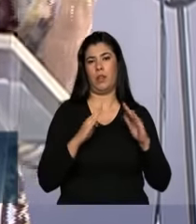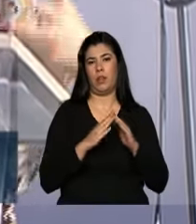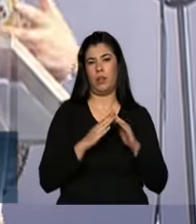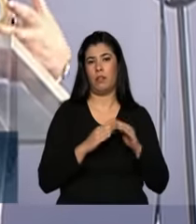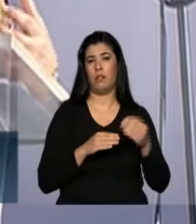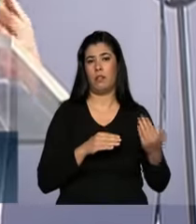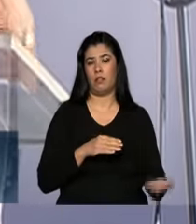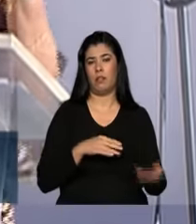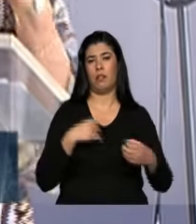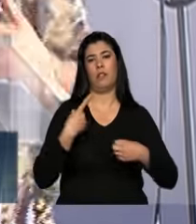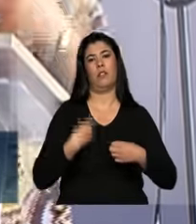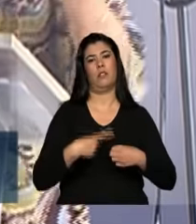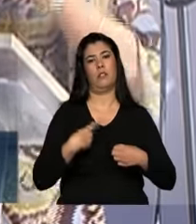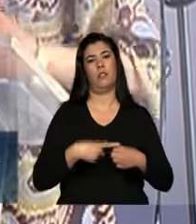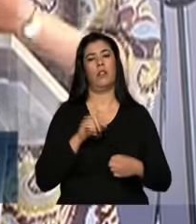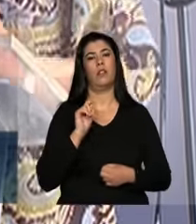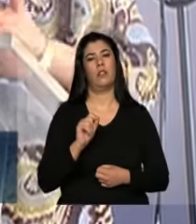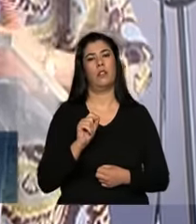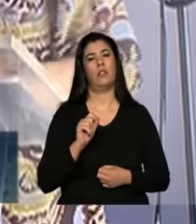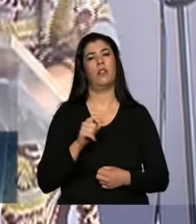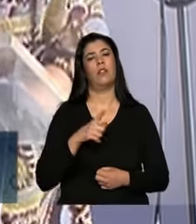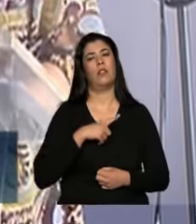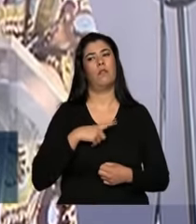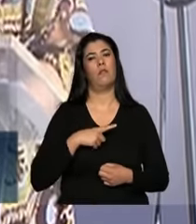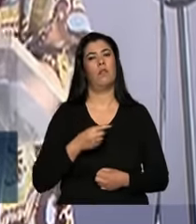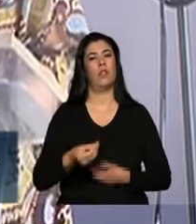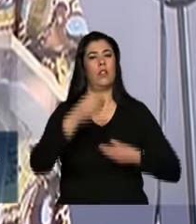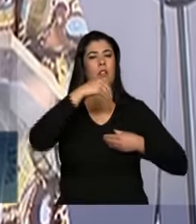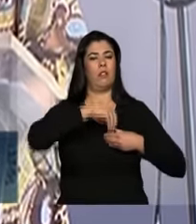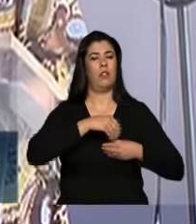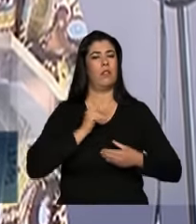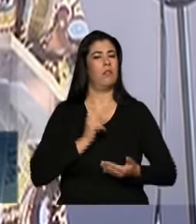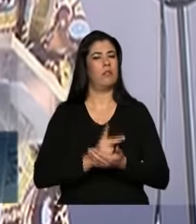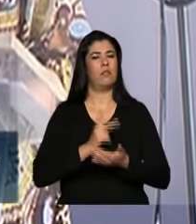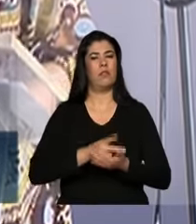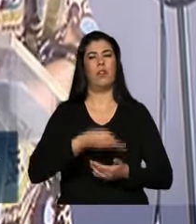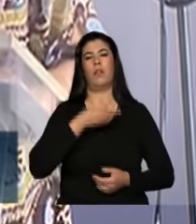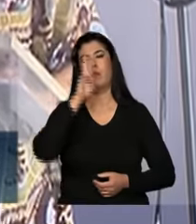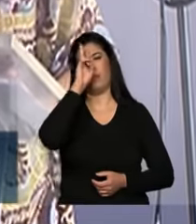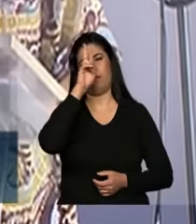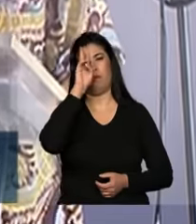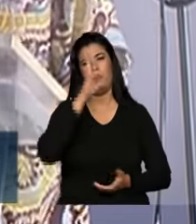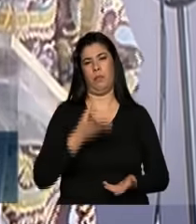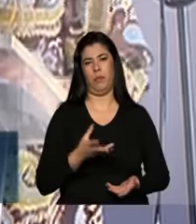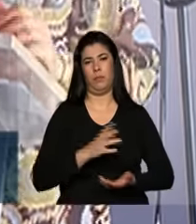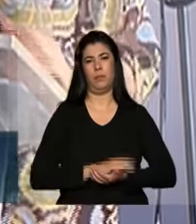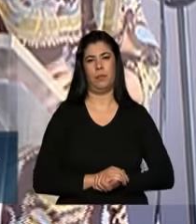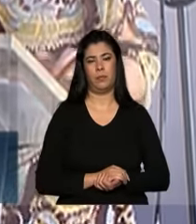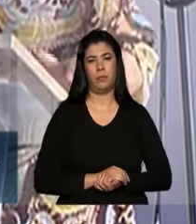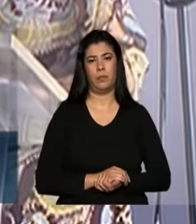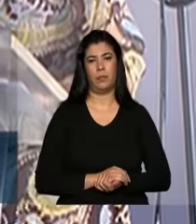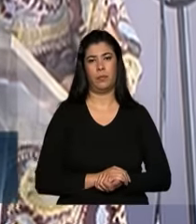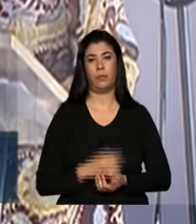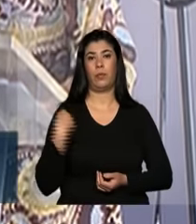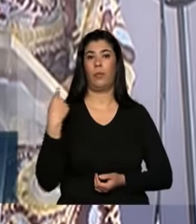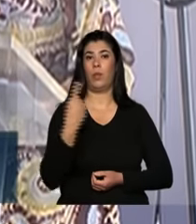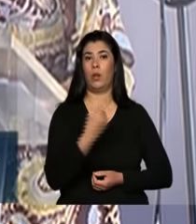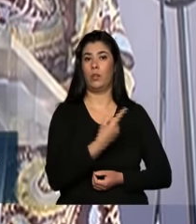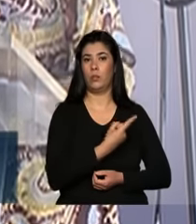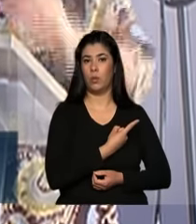uma cidade que eu vou carregar para sempre no meu coração. A gente